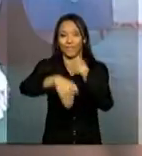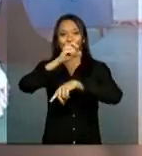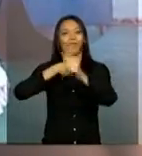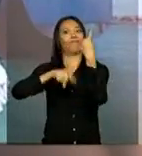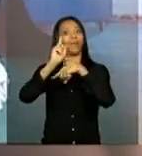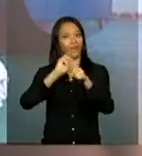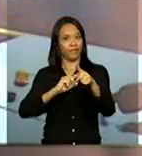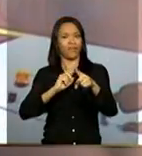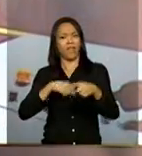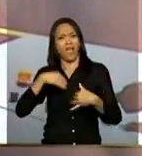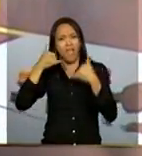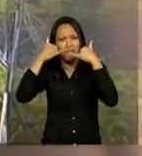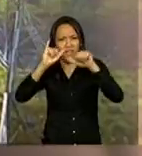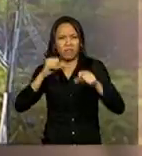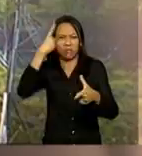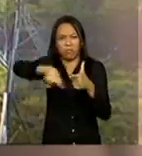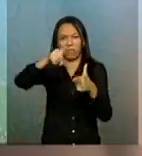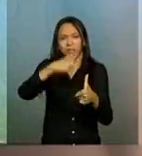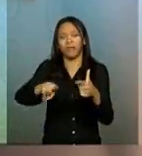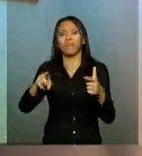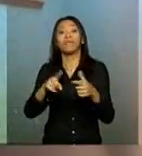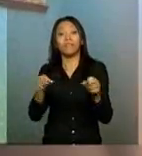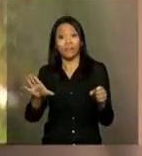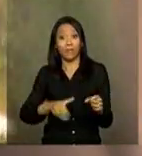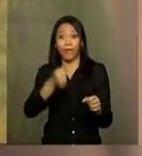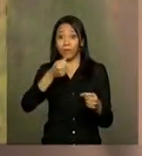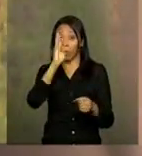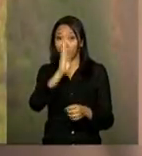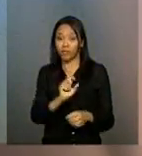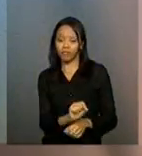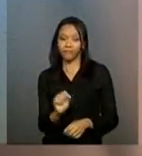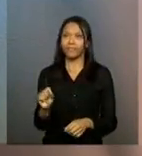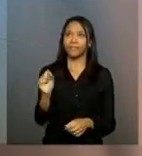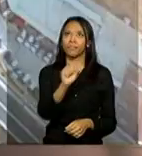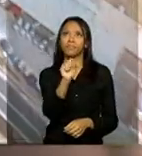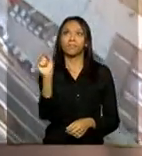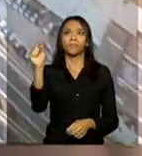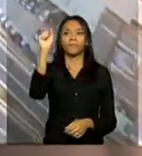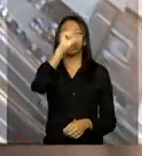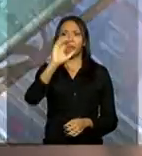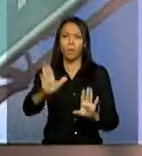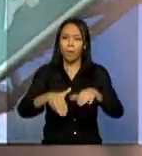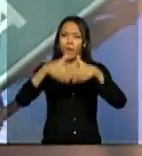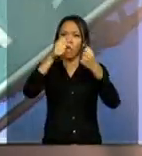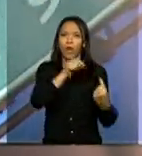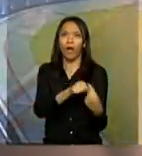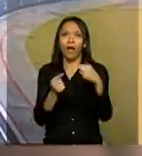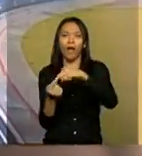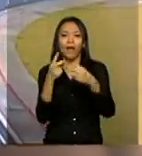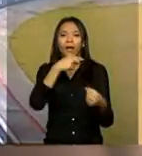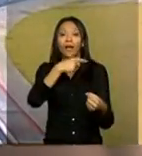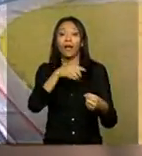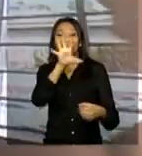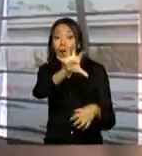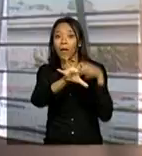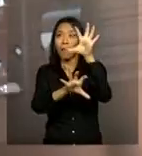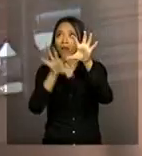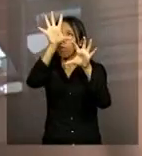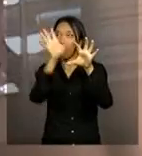reduzem os gargalos logísticos e cortam o Brasil pelo interior, promovendo novas integrações regionais e